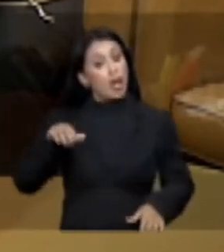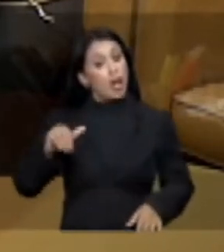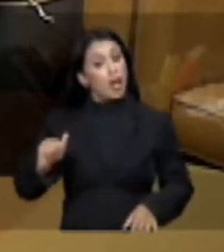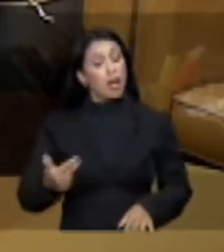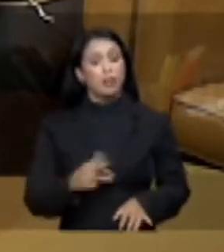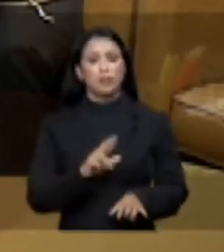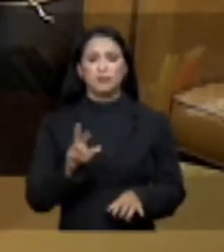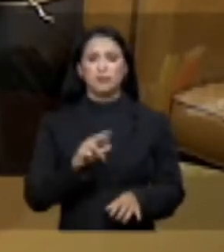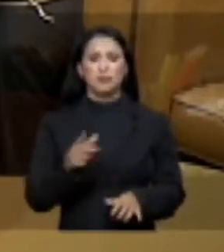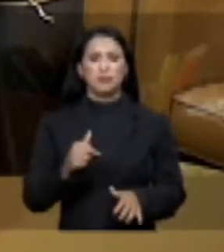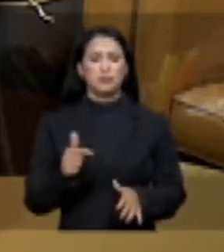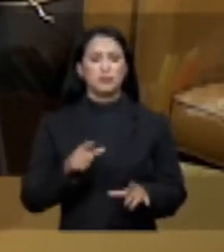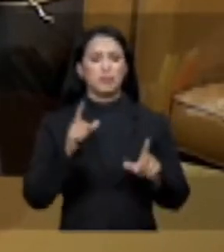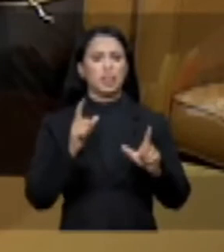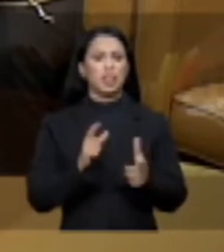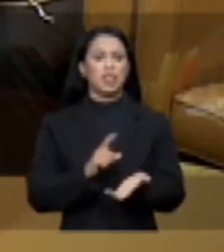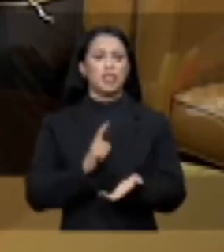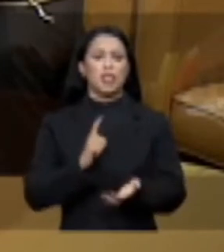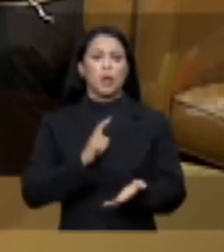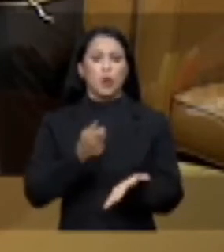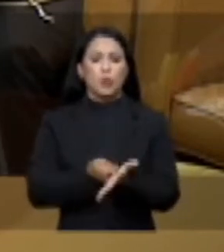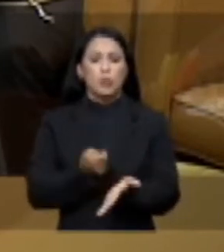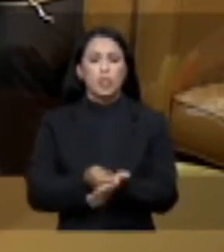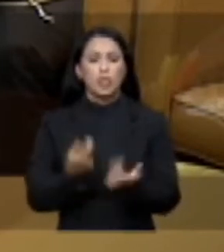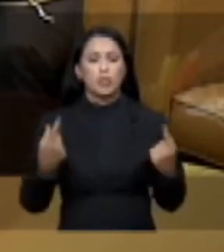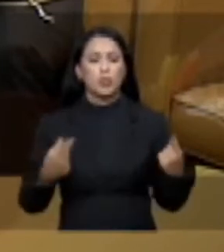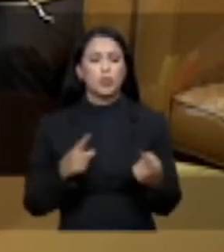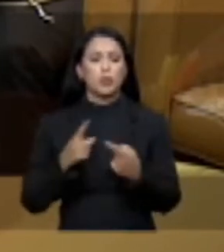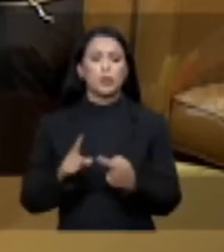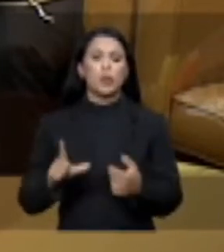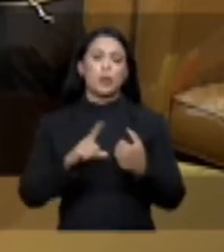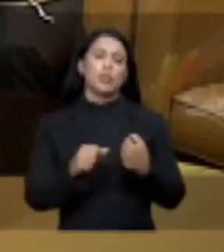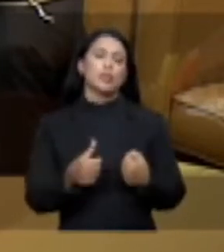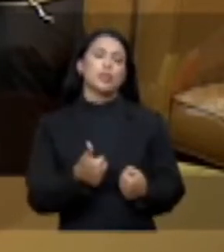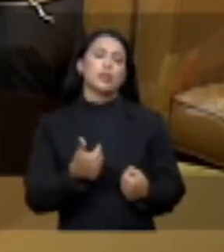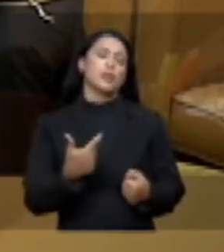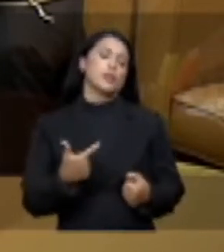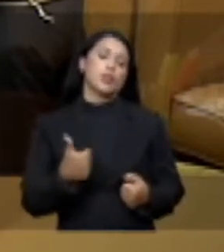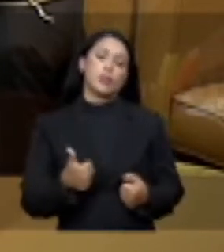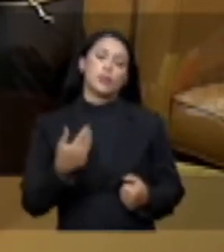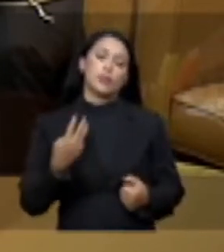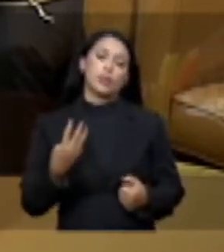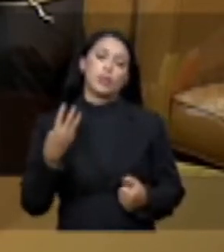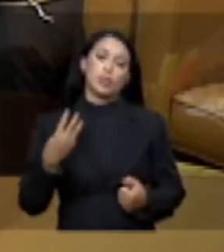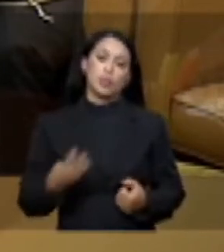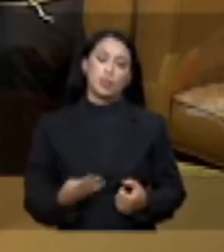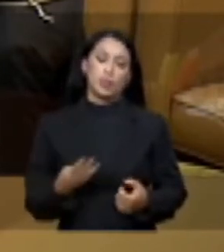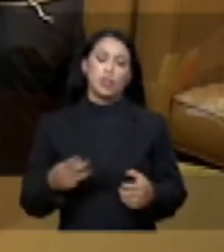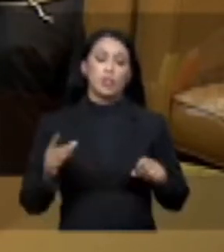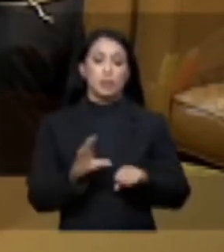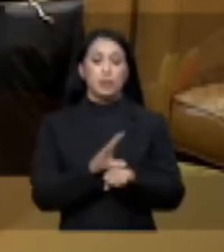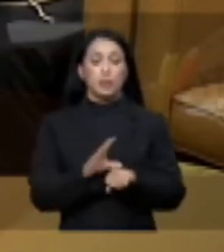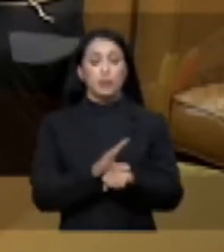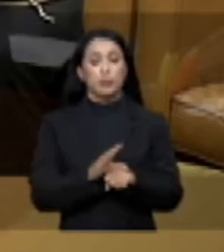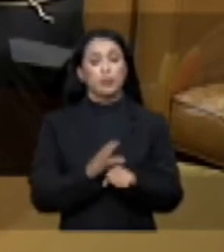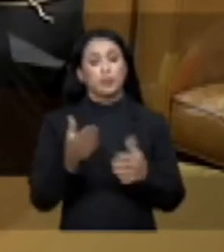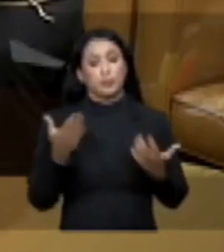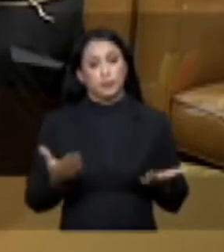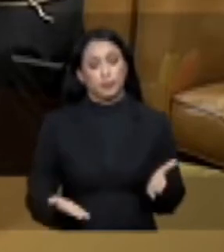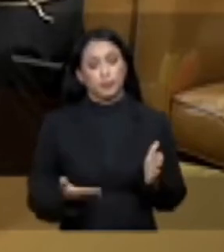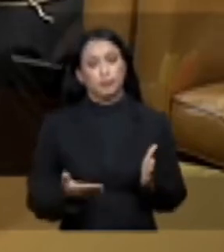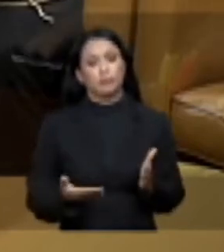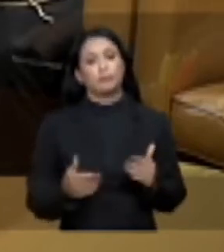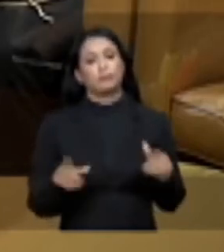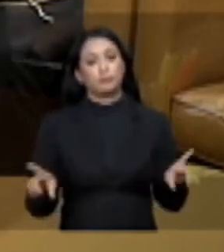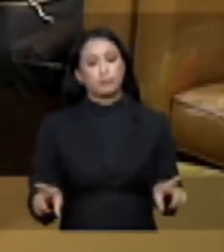não cria nenhuma despesa obrigatória, de modo que não há qualquer ofensa ao artigo 103 do ato das disposições constitucionais transitórias. Nessa